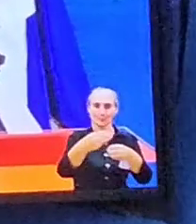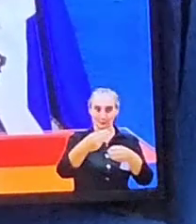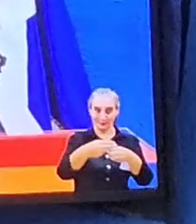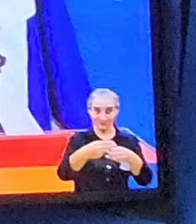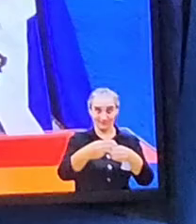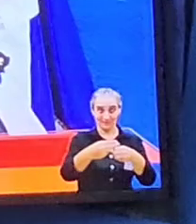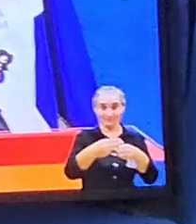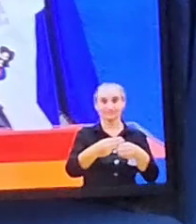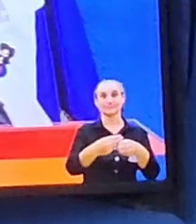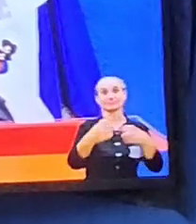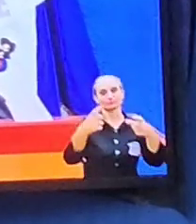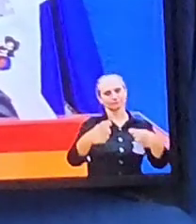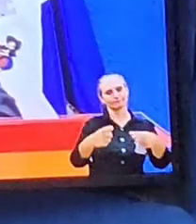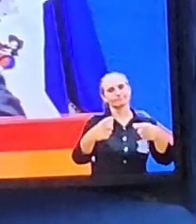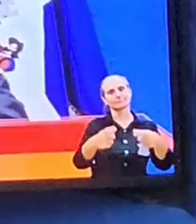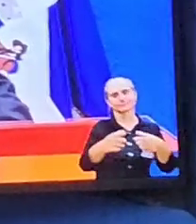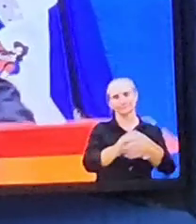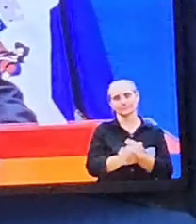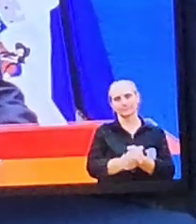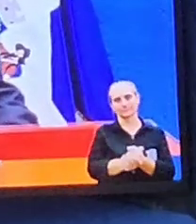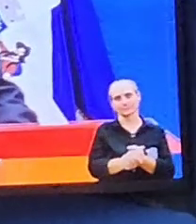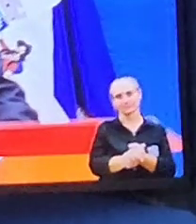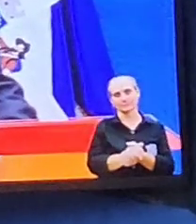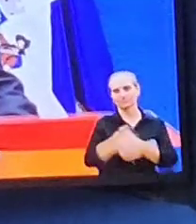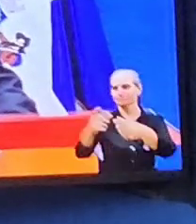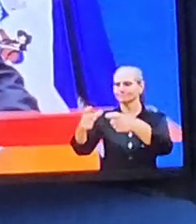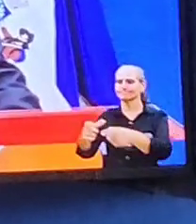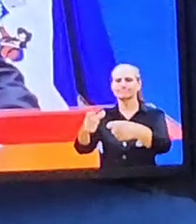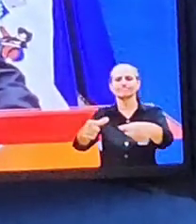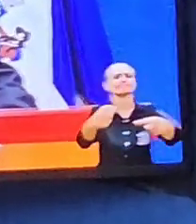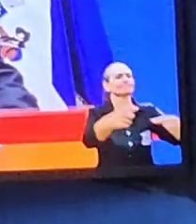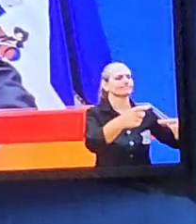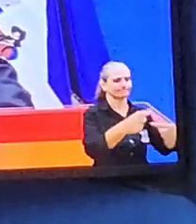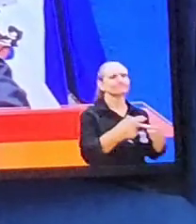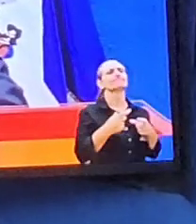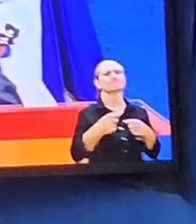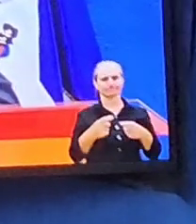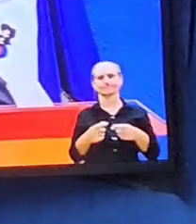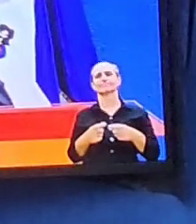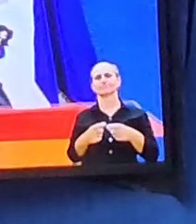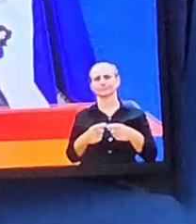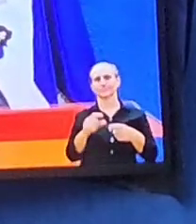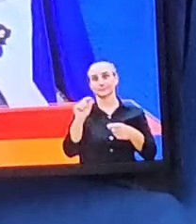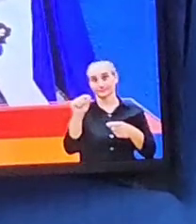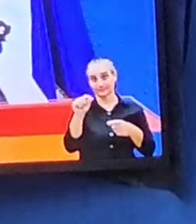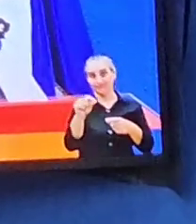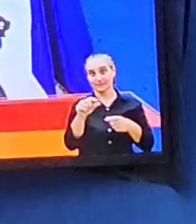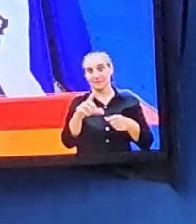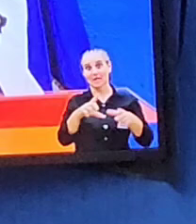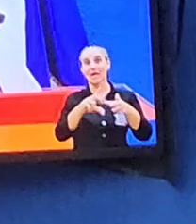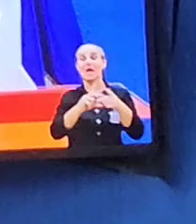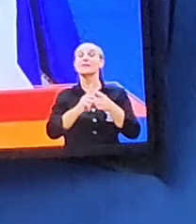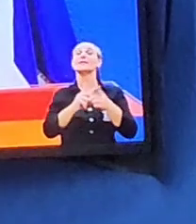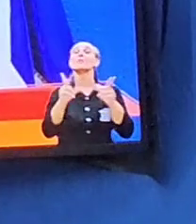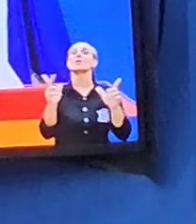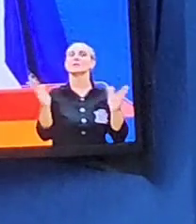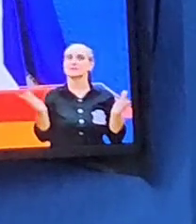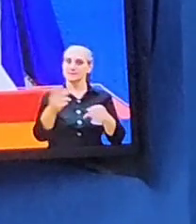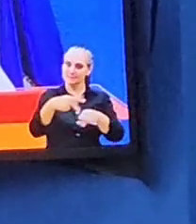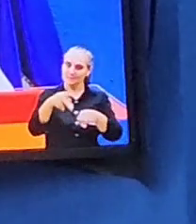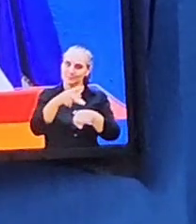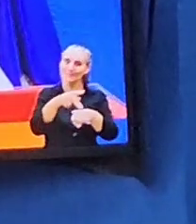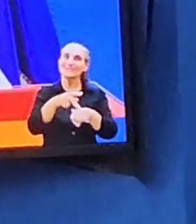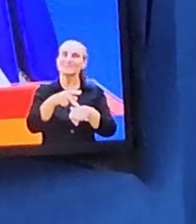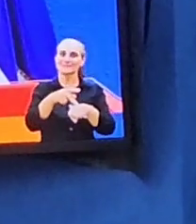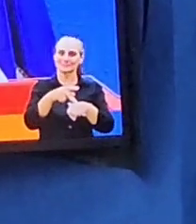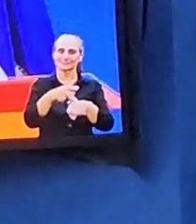uma comunidade, por um setor, e assim é a democracia aqui no nosso país. Então eu